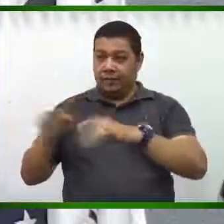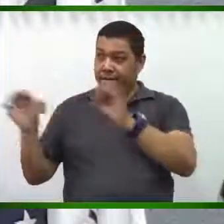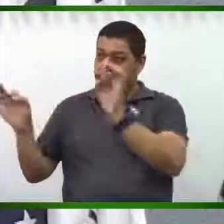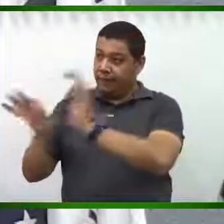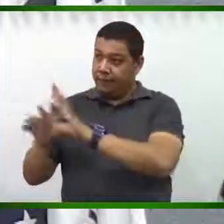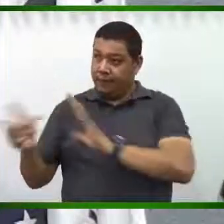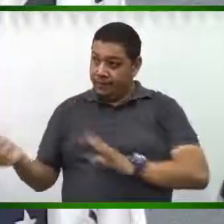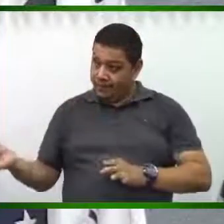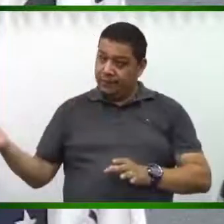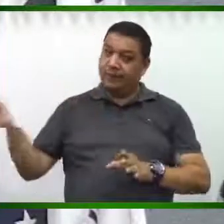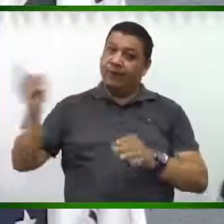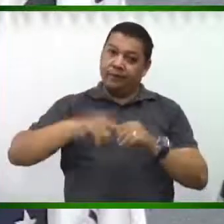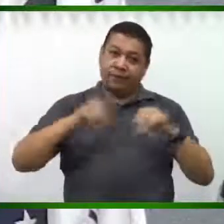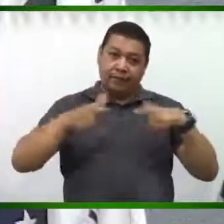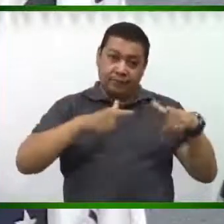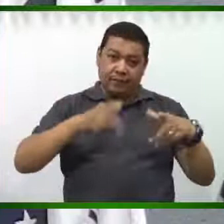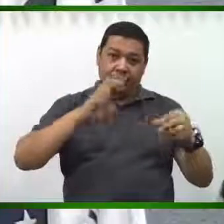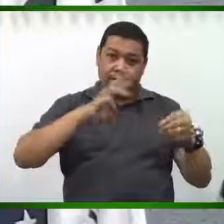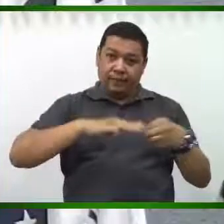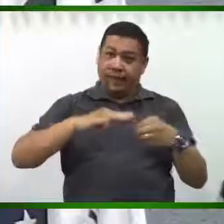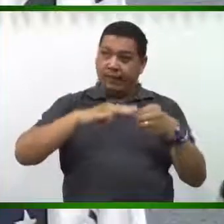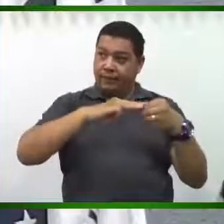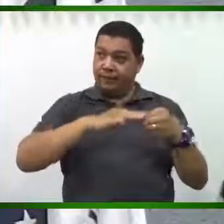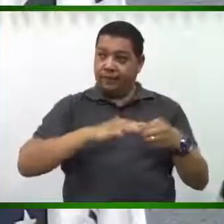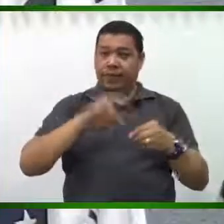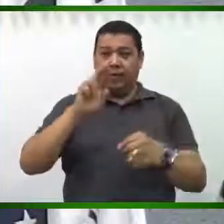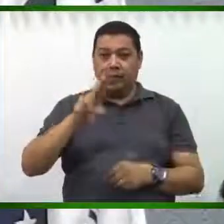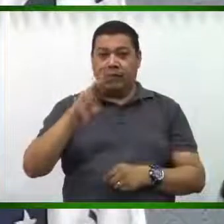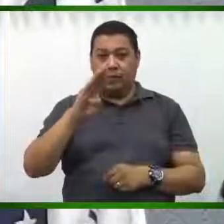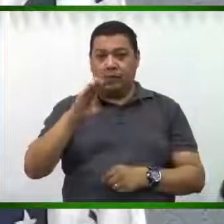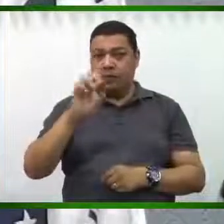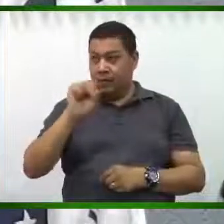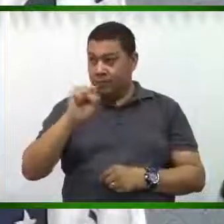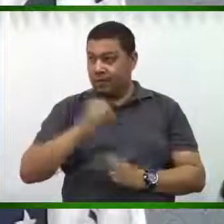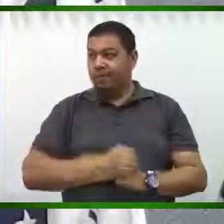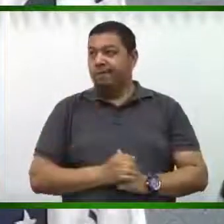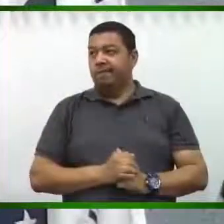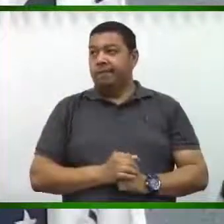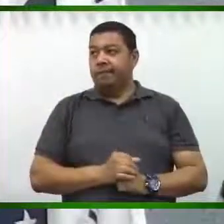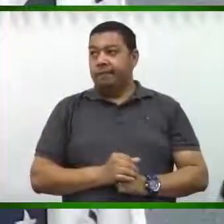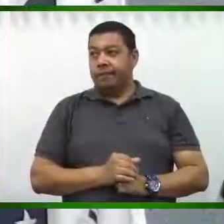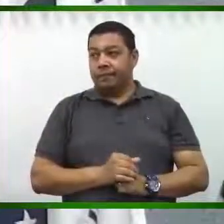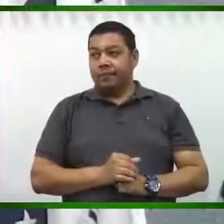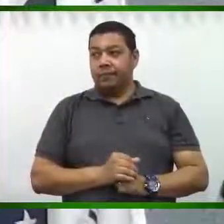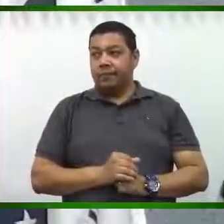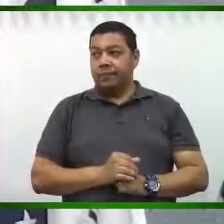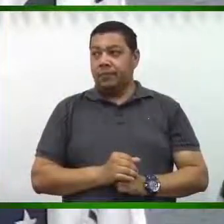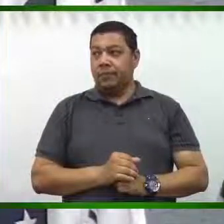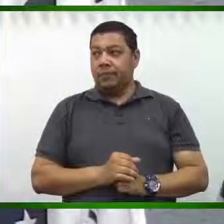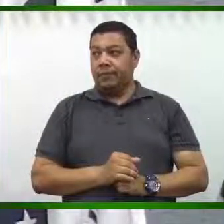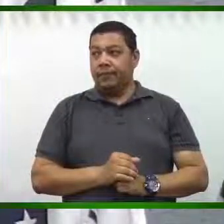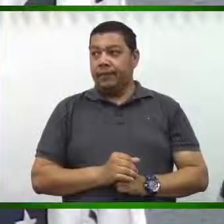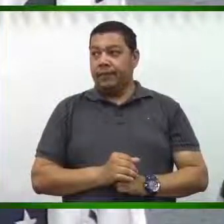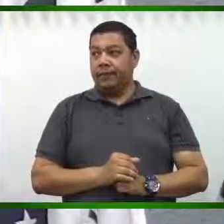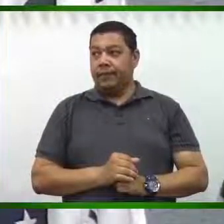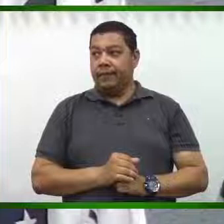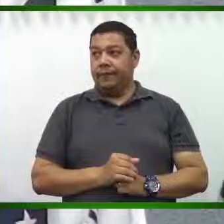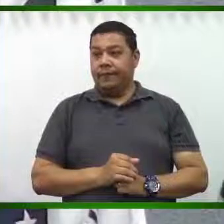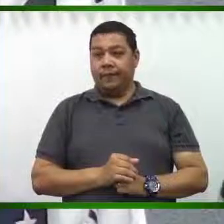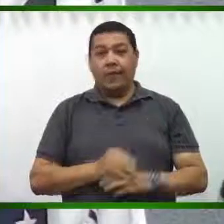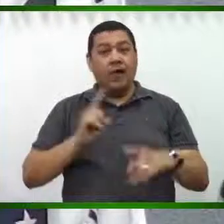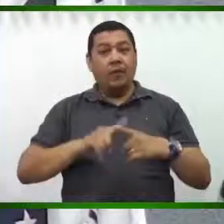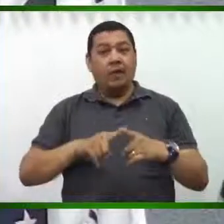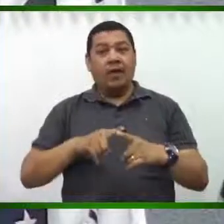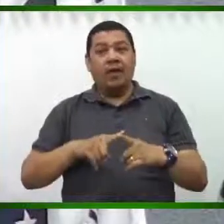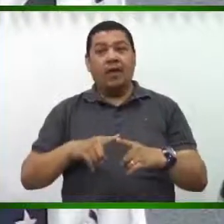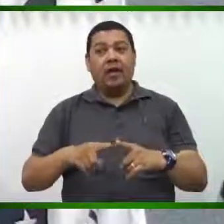funções municipais, nos postinhos, nos órgãos competentes do município. Assim vai